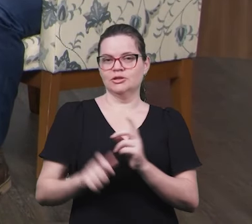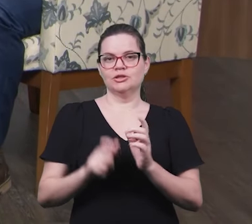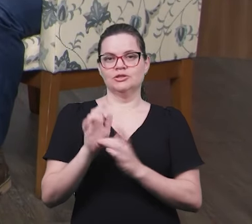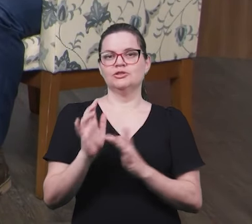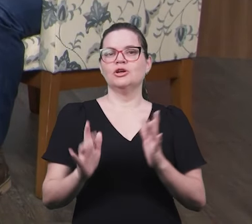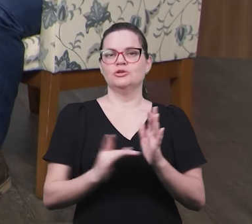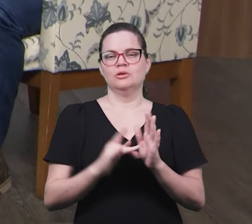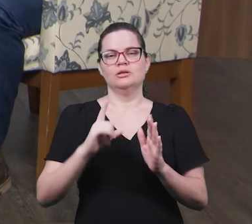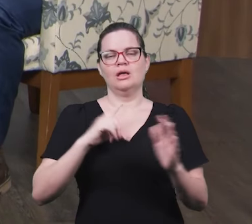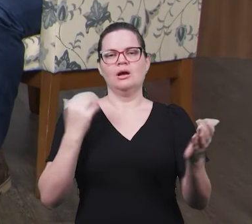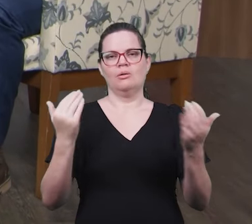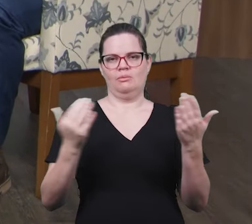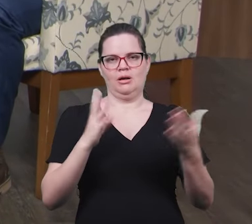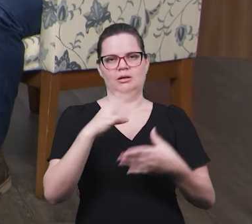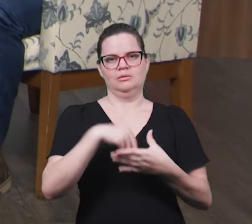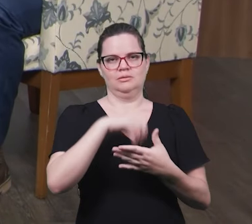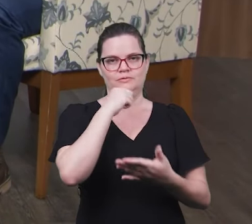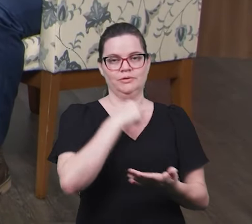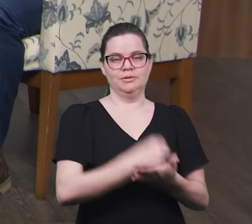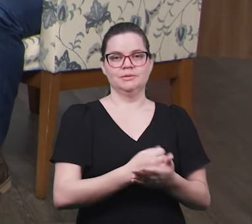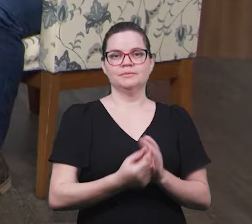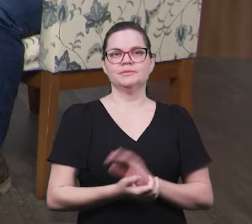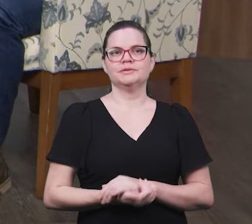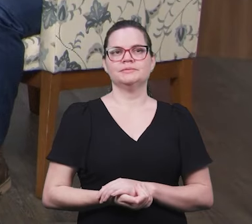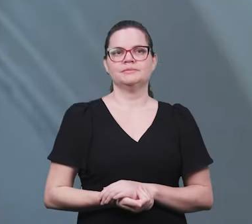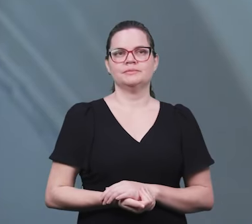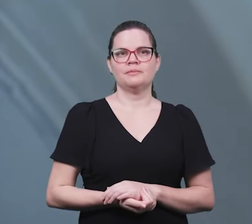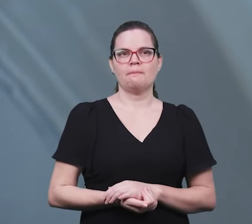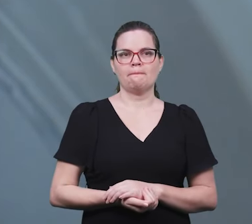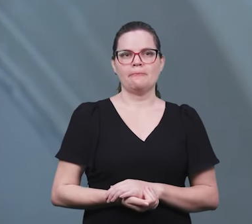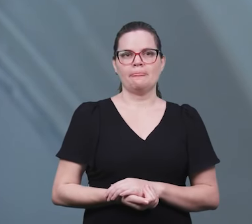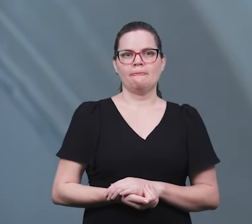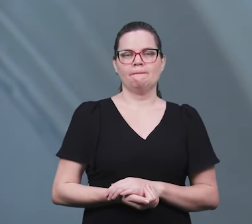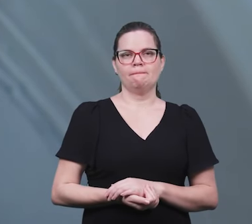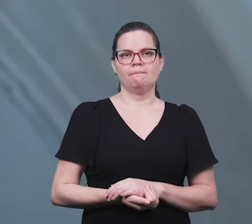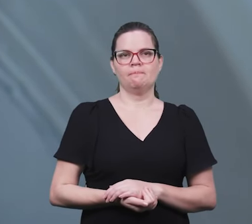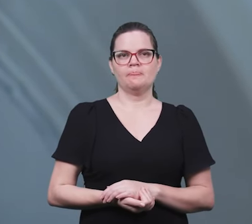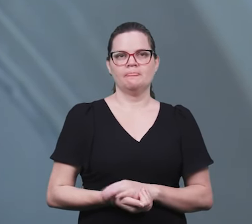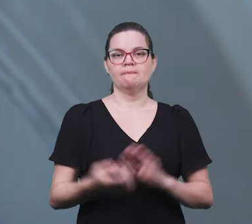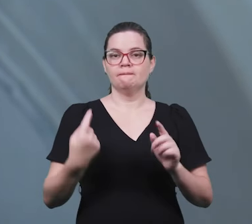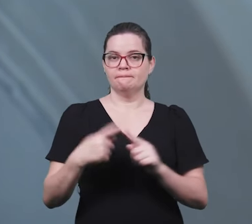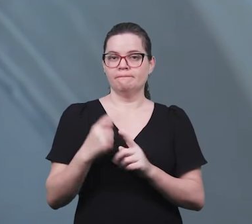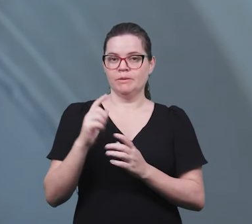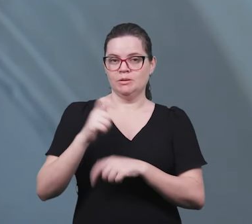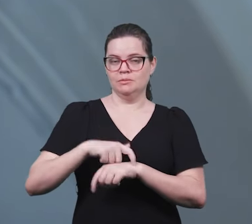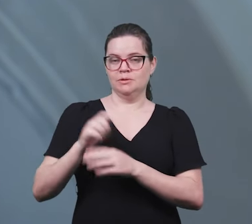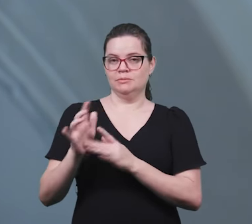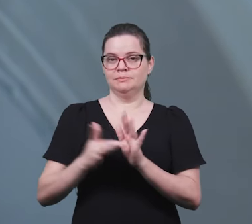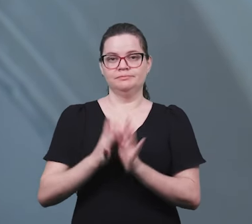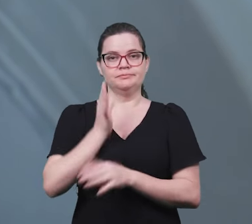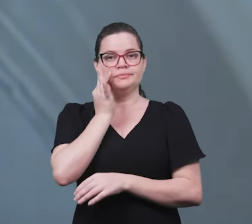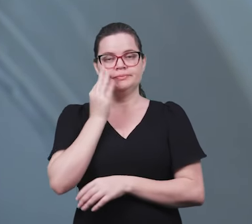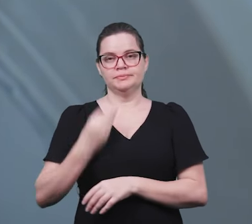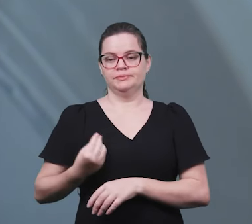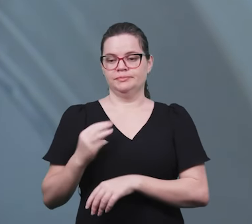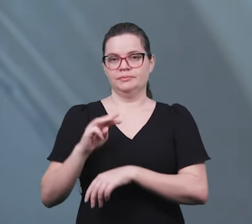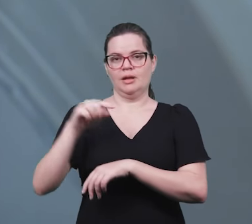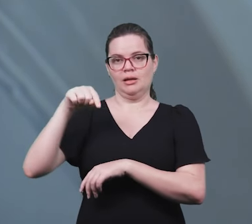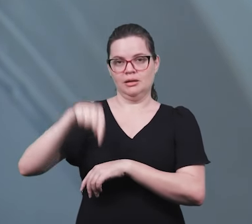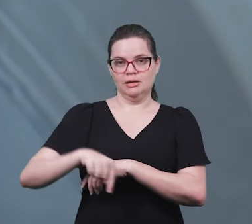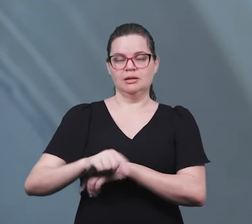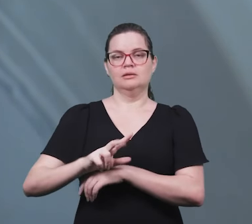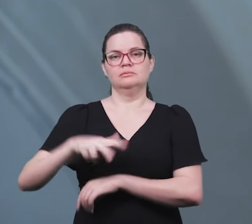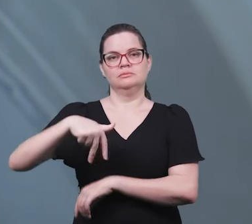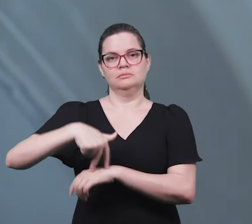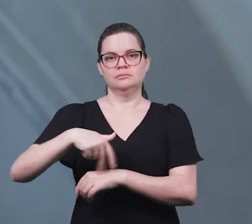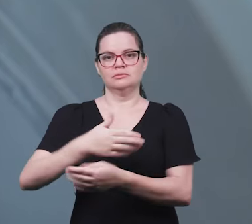aparece no meio de um povo judeu completamente atribulado, pressionado, estava